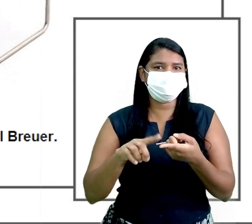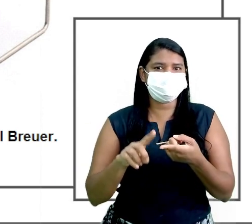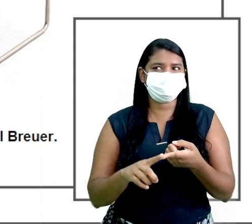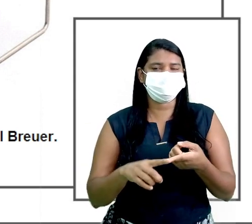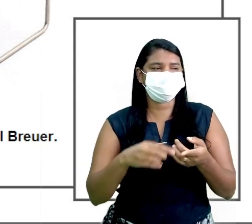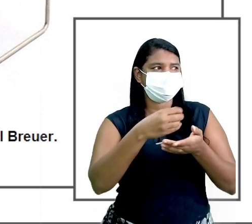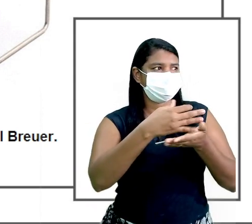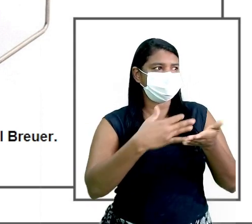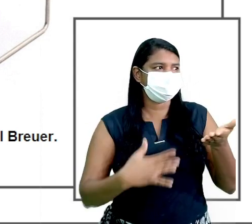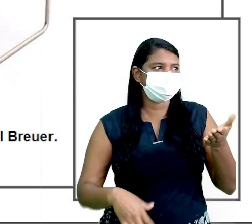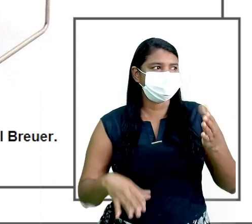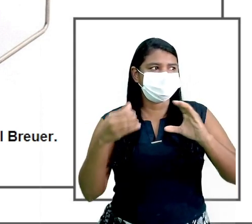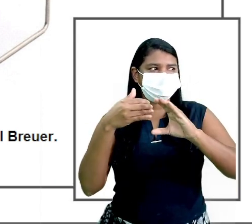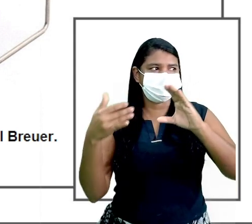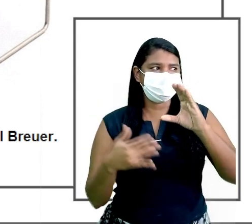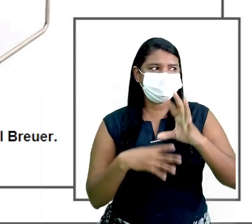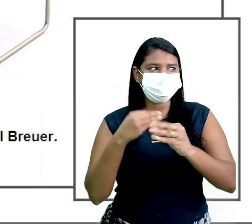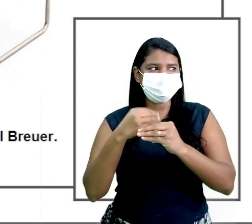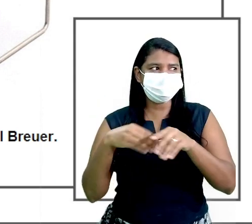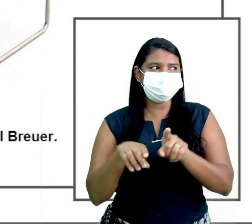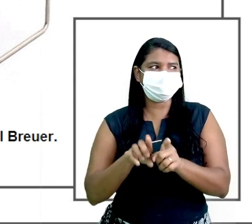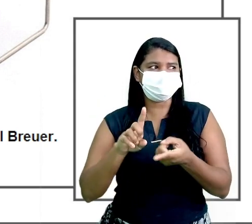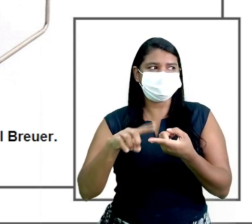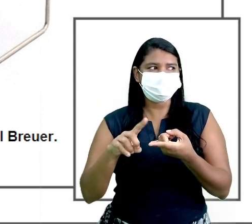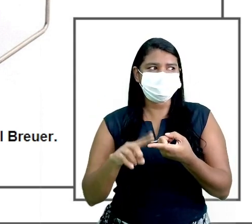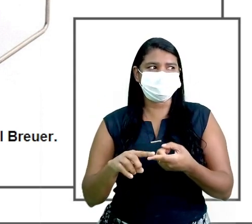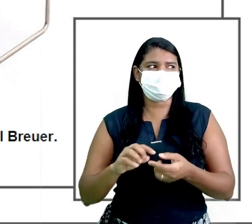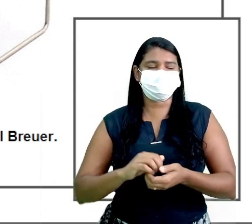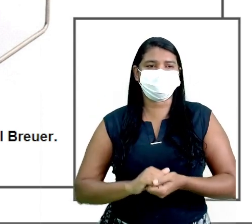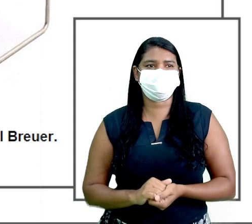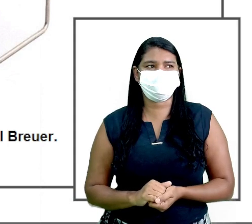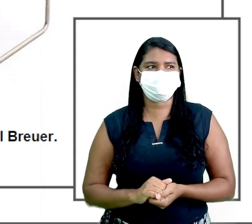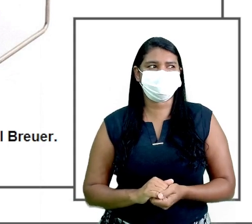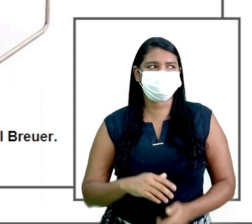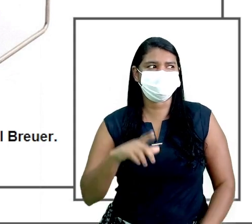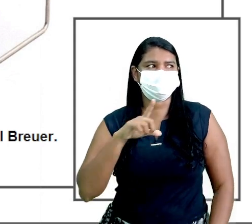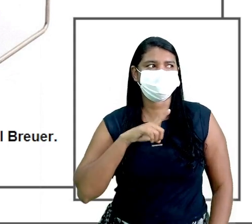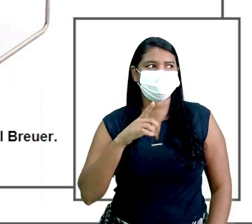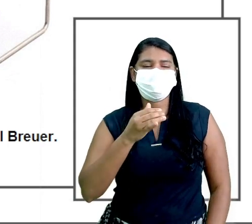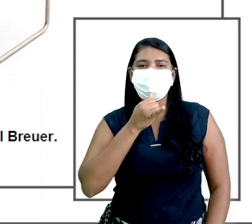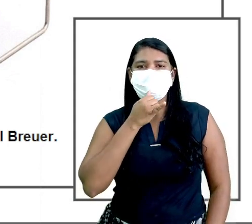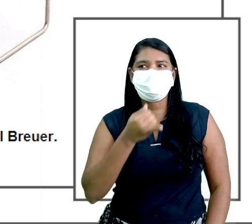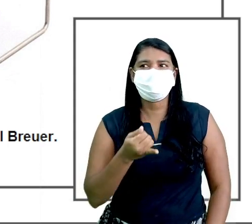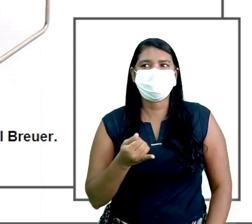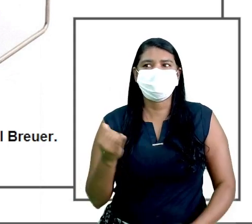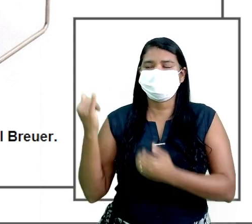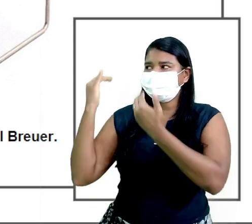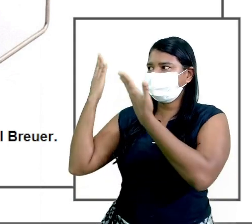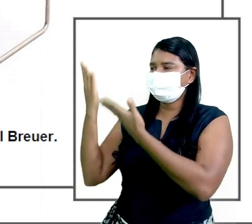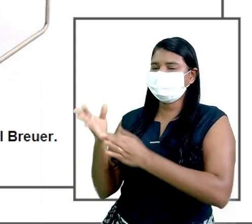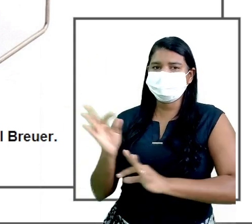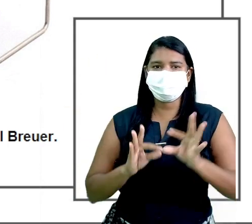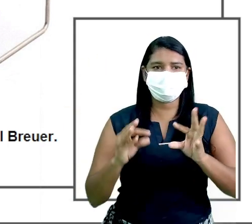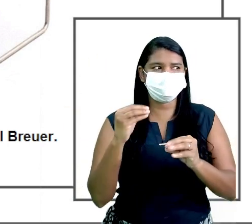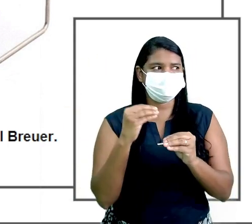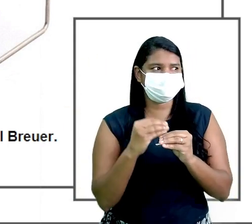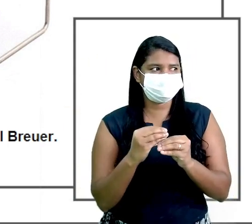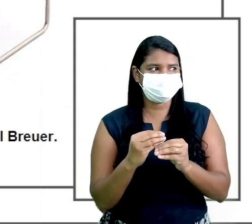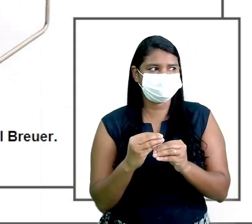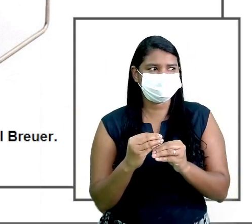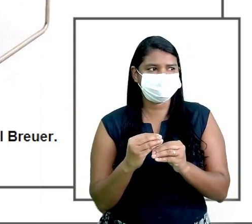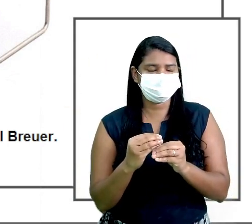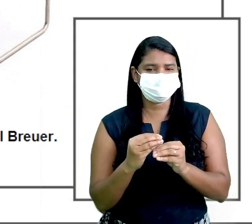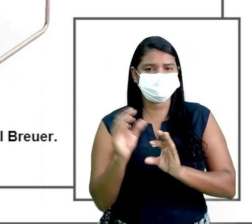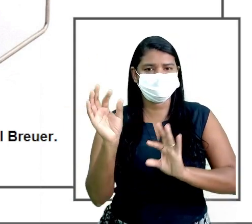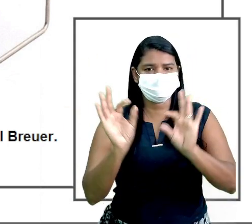texturas, é muito característico do Art Deco. E a gente tem aqui, da Bauhaus, uma poltrona Vassili, que foi